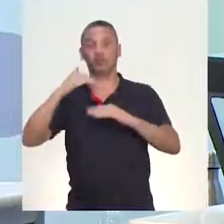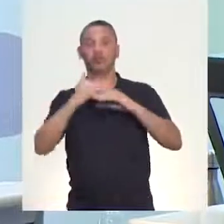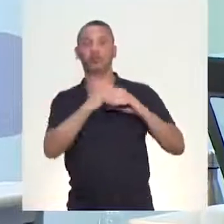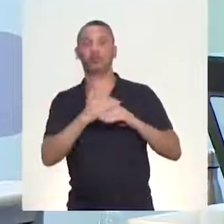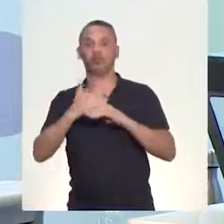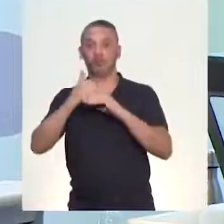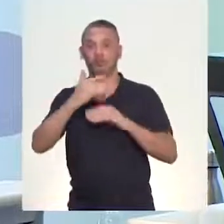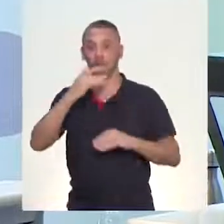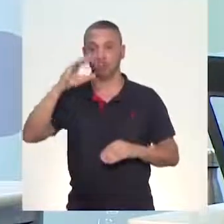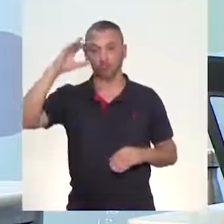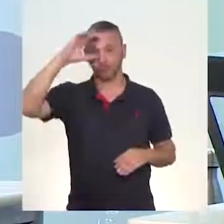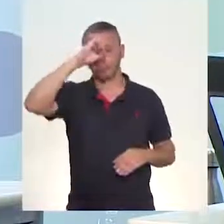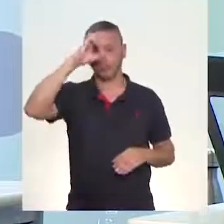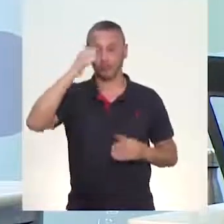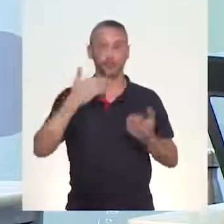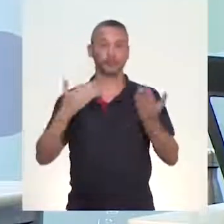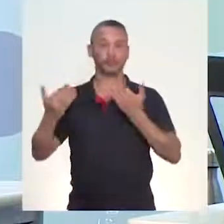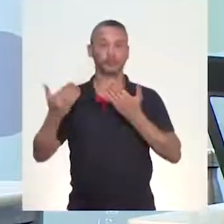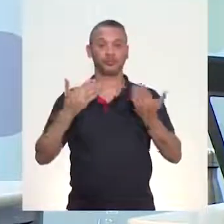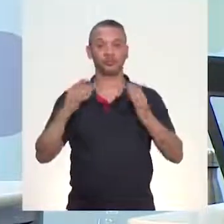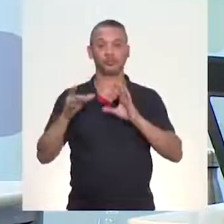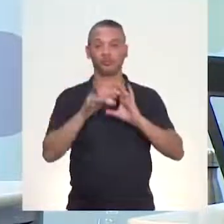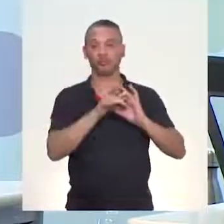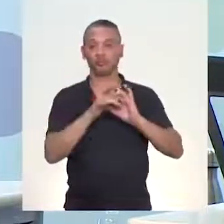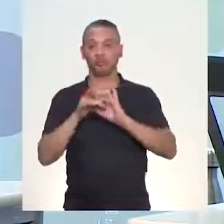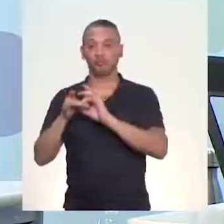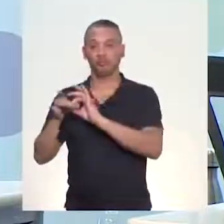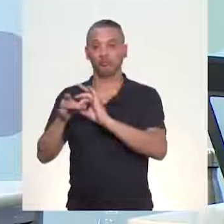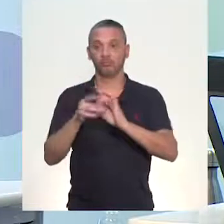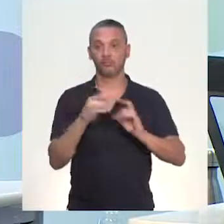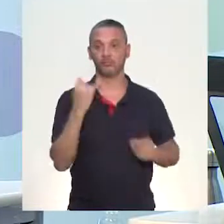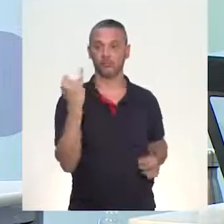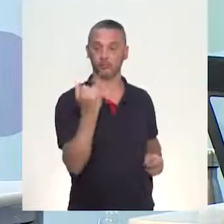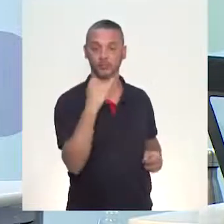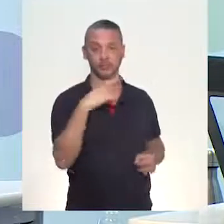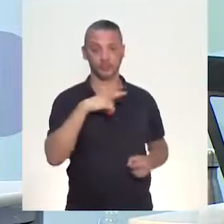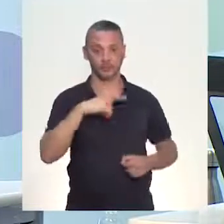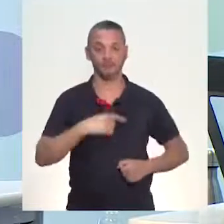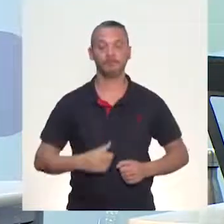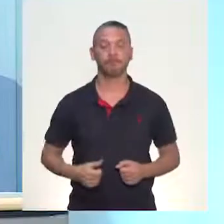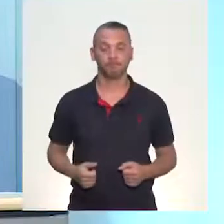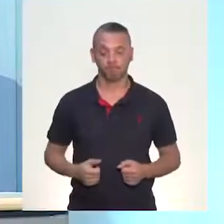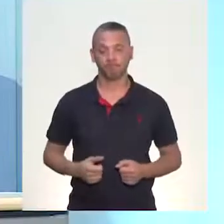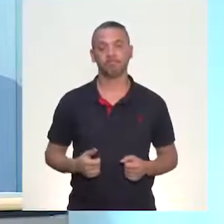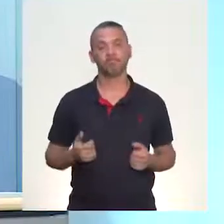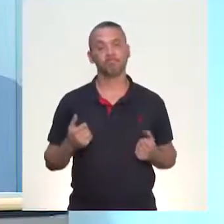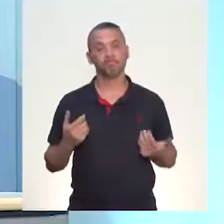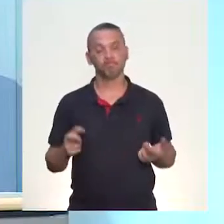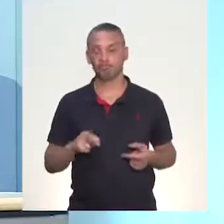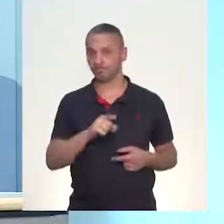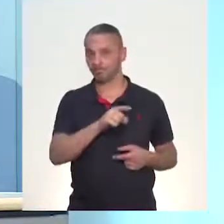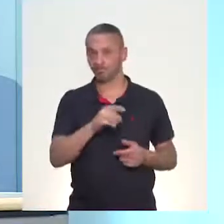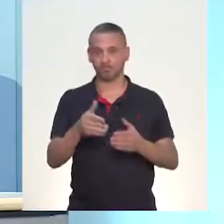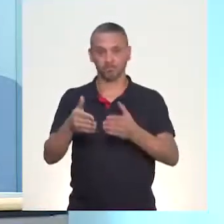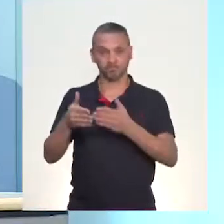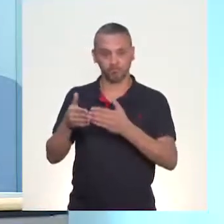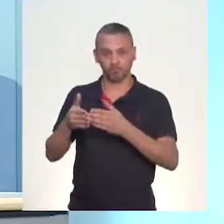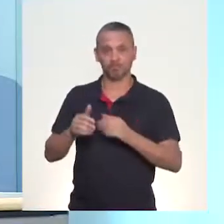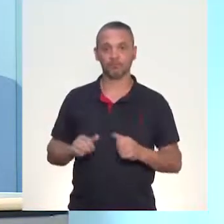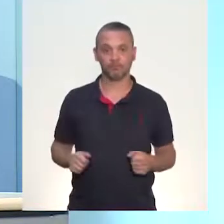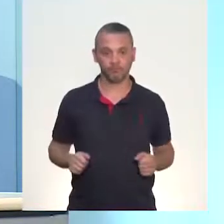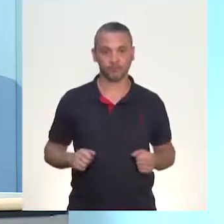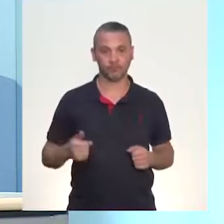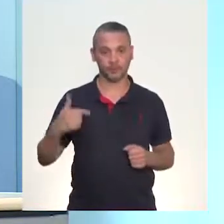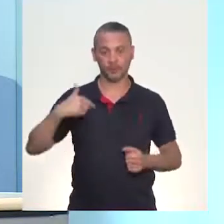de saberes se dialogam, né? Mantêm algum grau de diálogo entre si, não é? Então, vou até te pedir um favor, Mafê. Enquanto eu